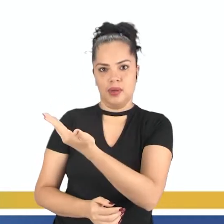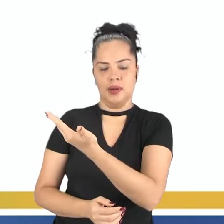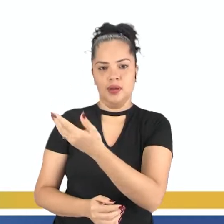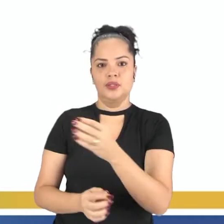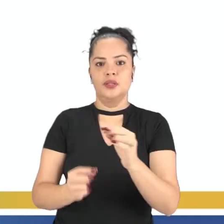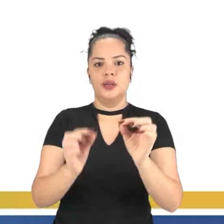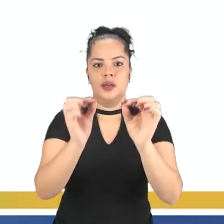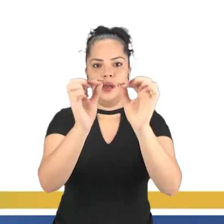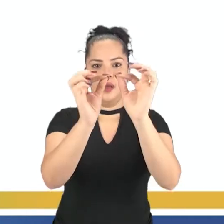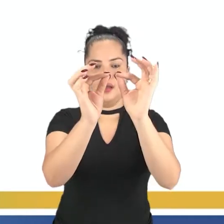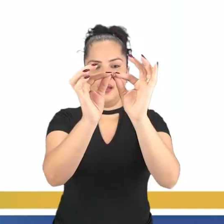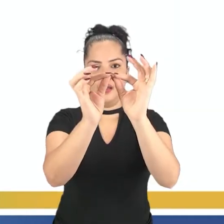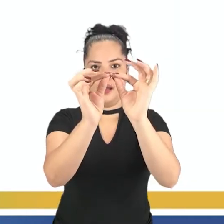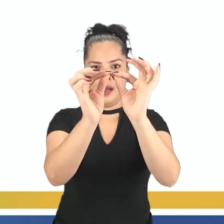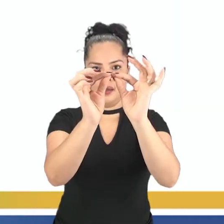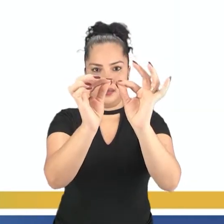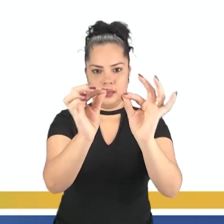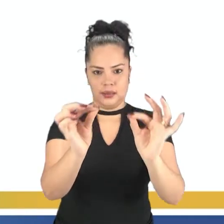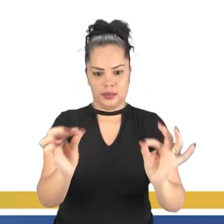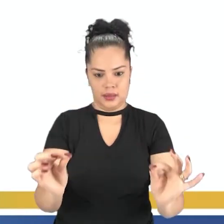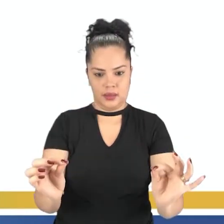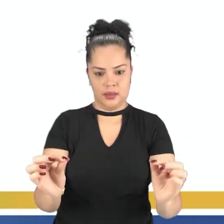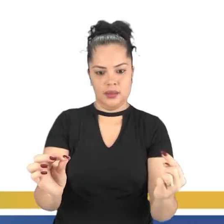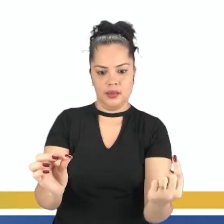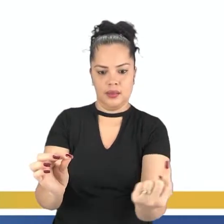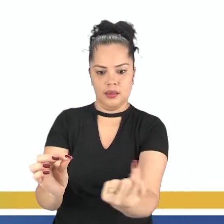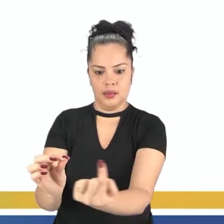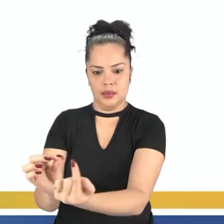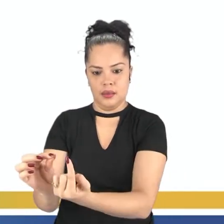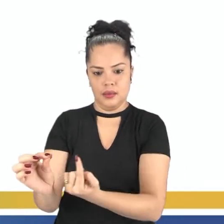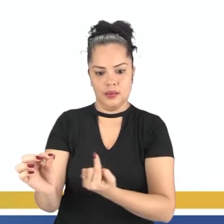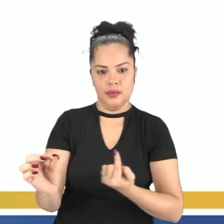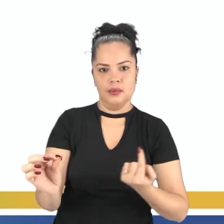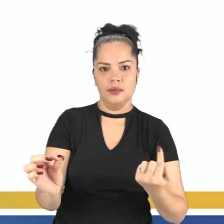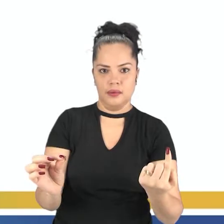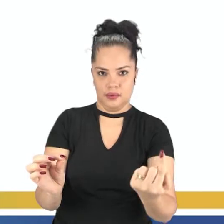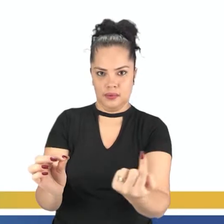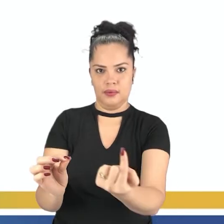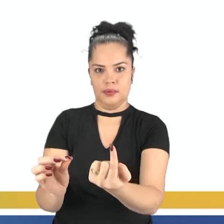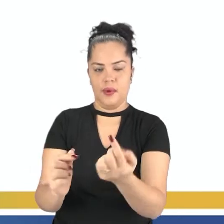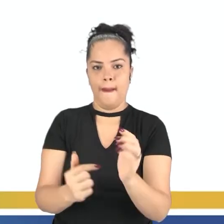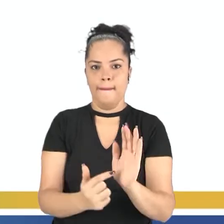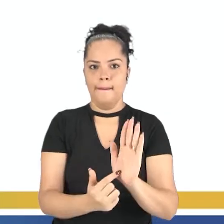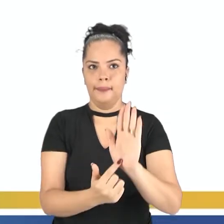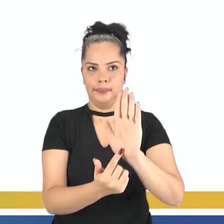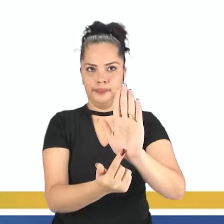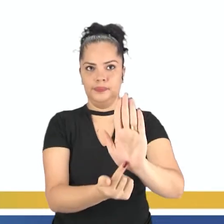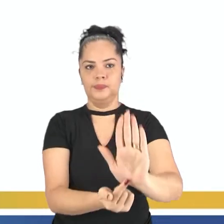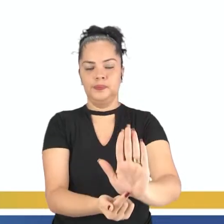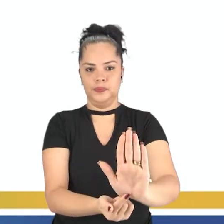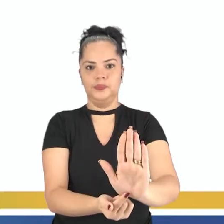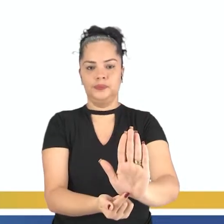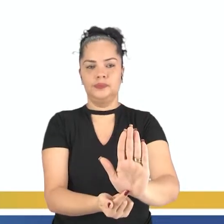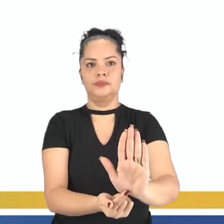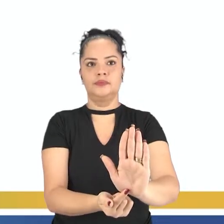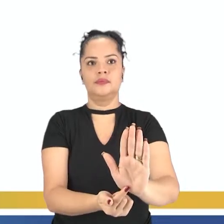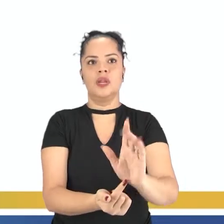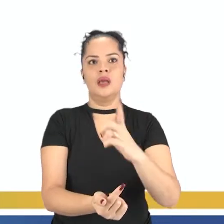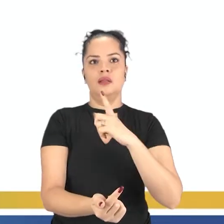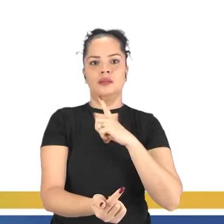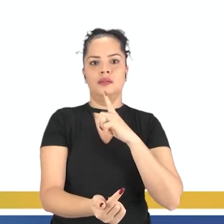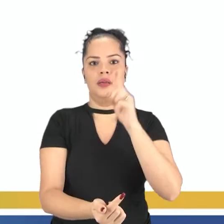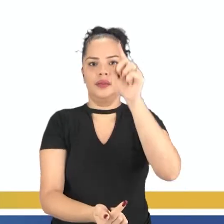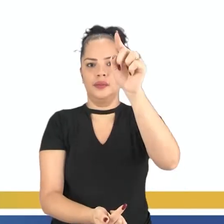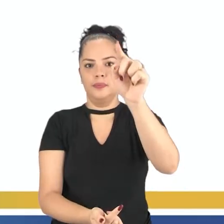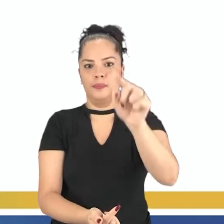cone reto, né, em que a projeção do vértice se dá no centro do círculo da base. Você tem ali o raio da base,